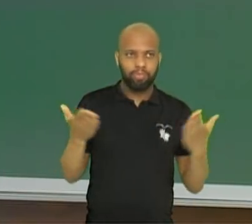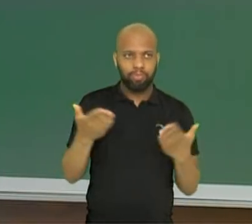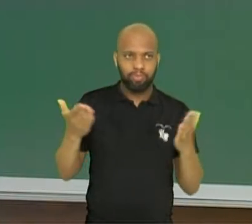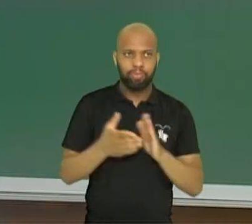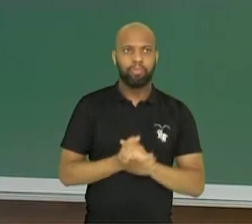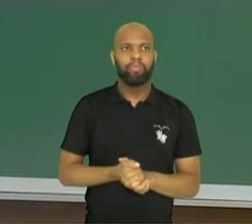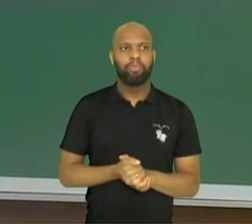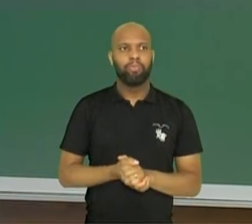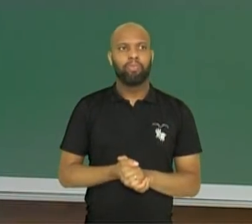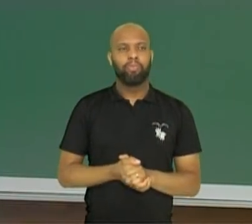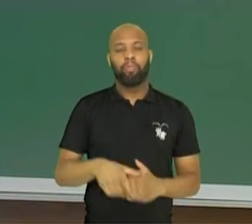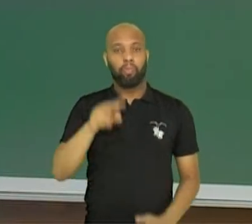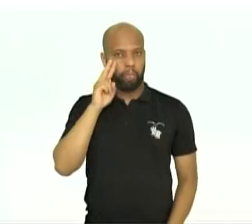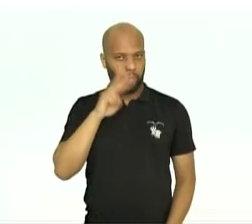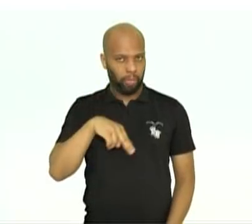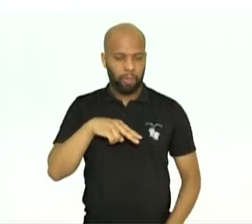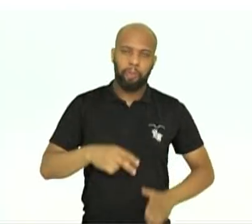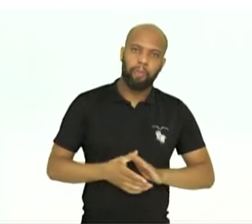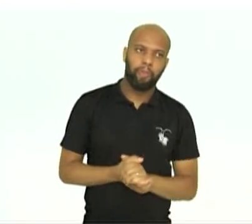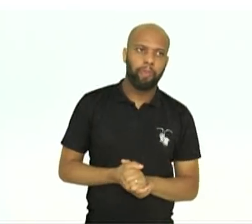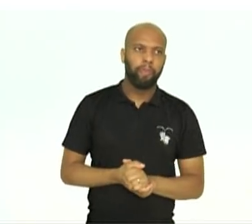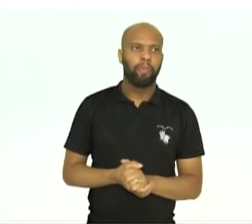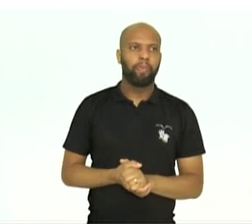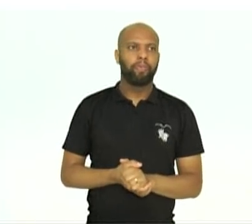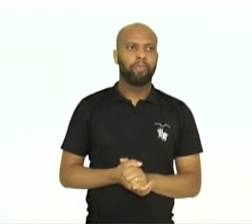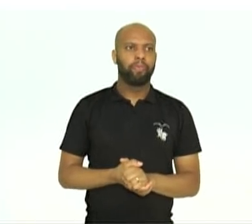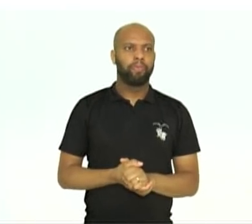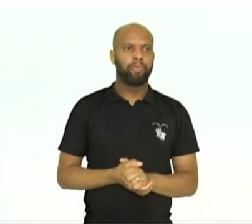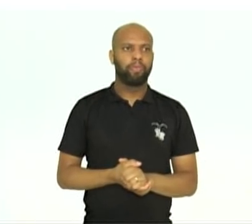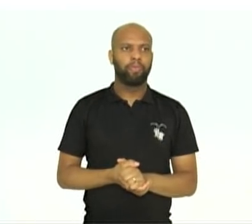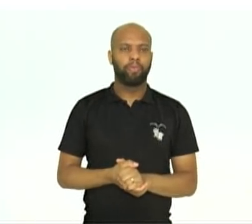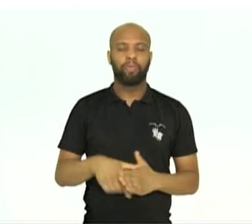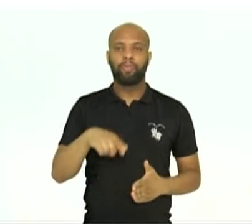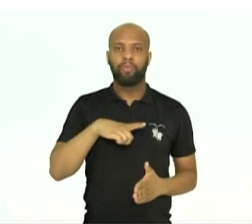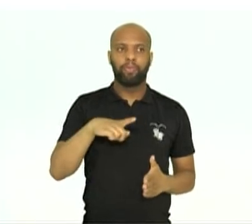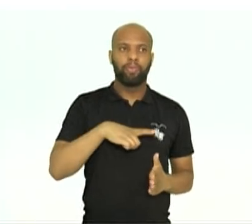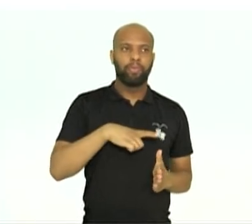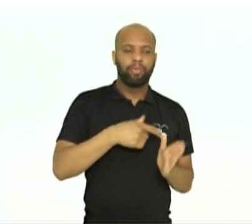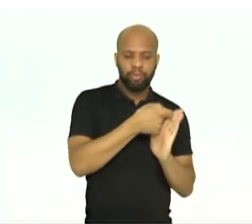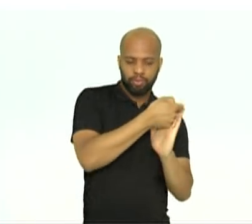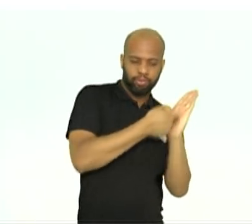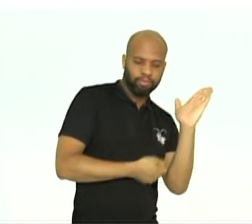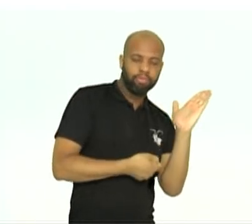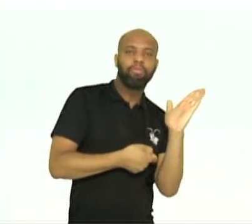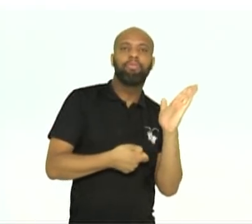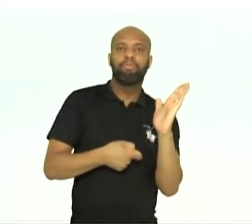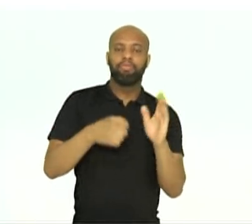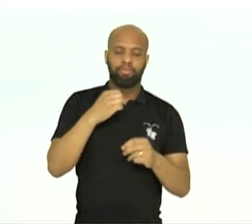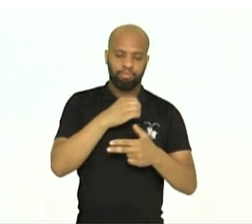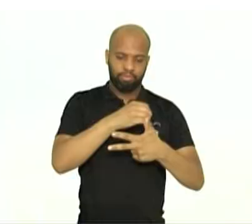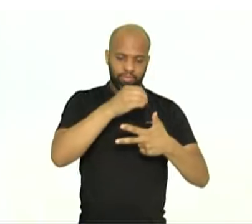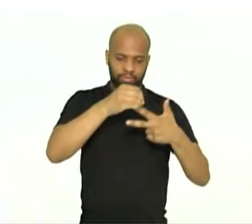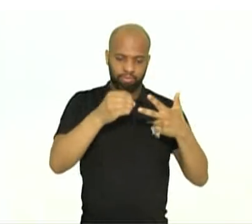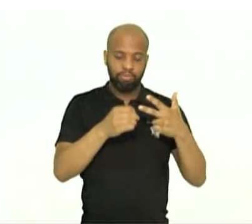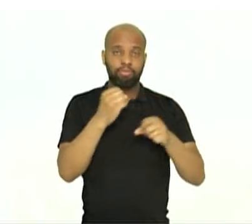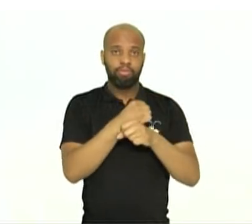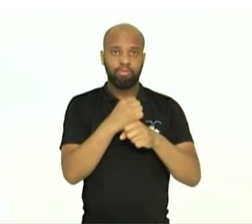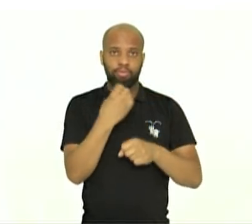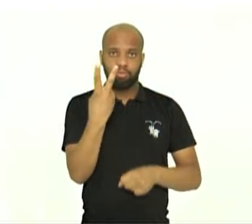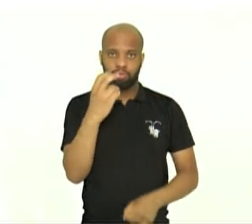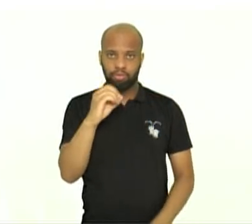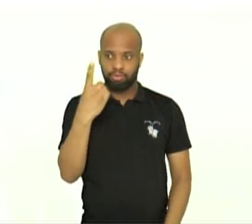então fazer a leitura aqui. Temos ali Redação Enem 2018. Temos